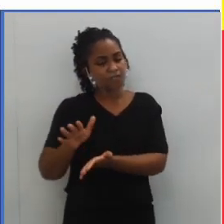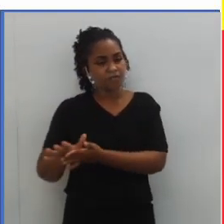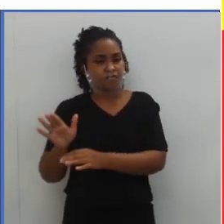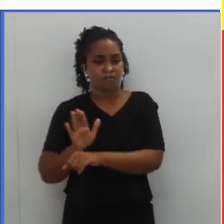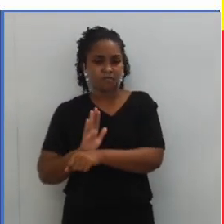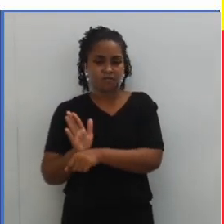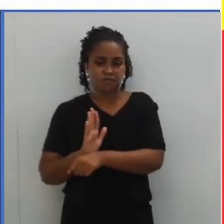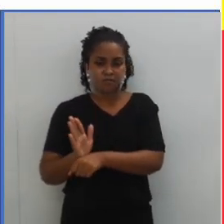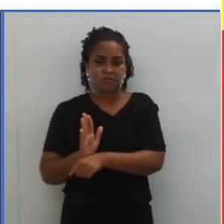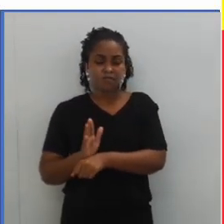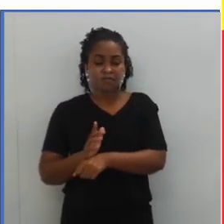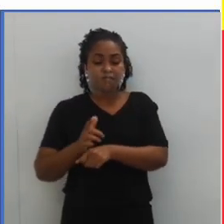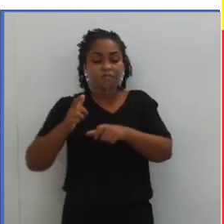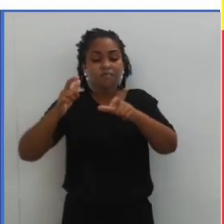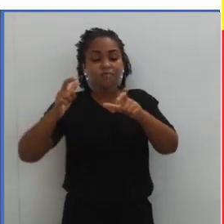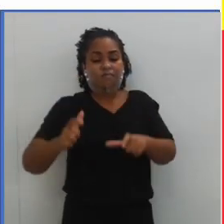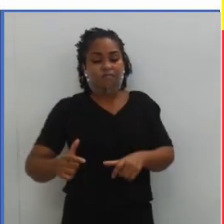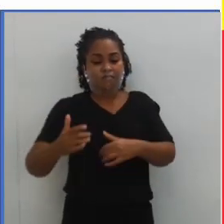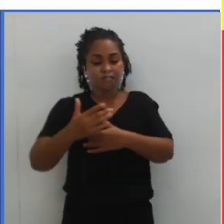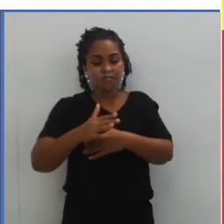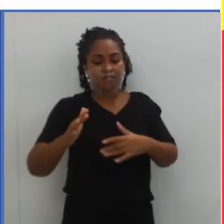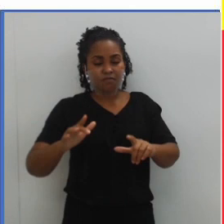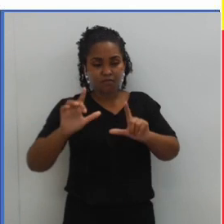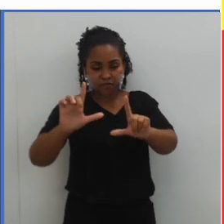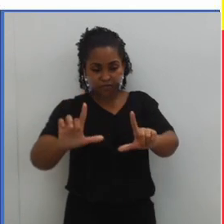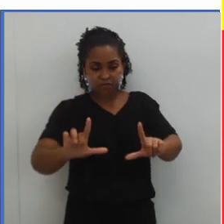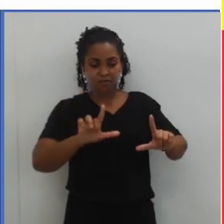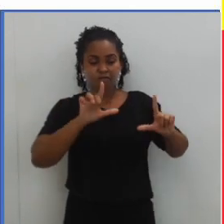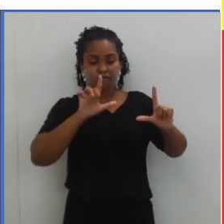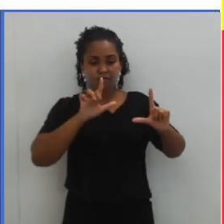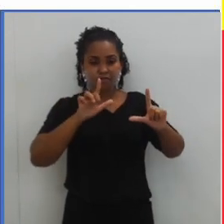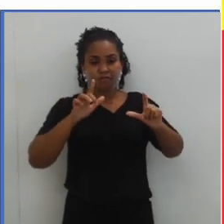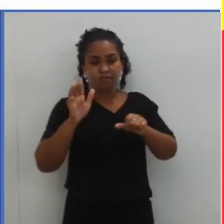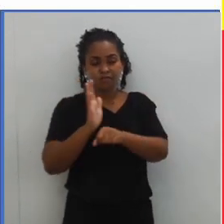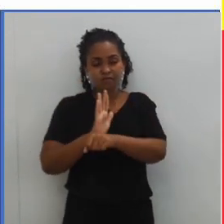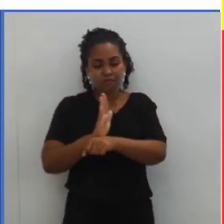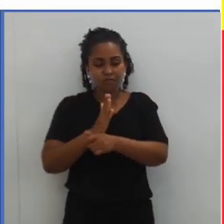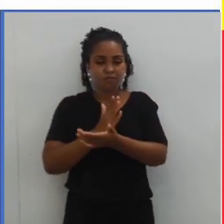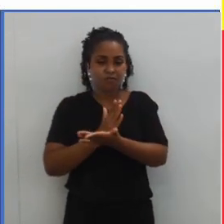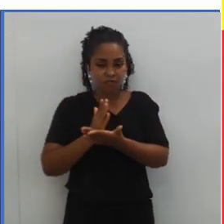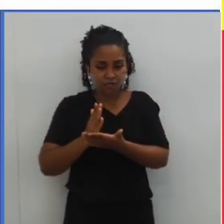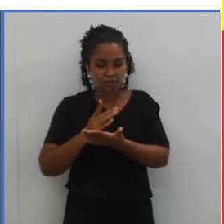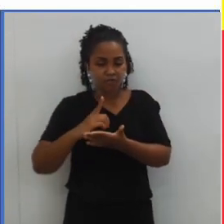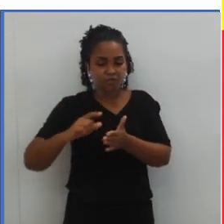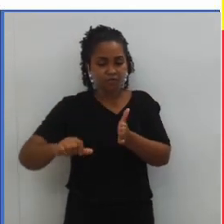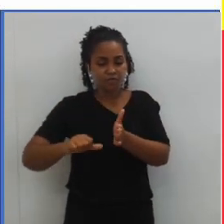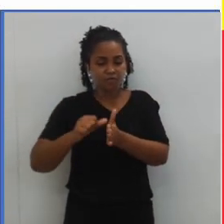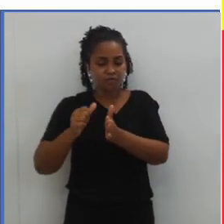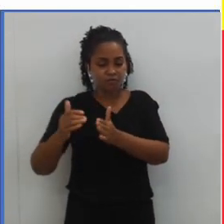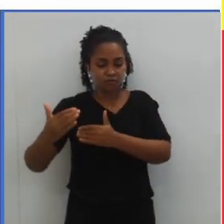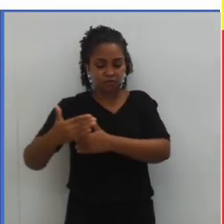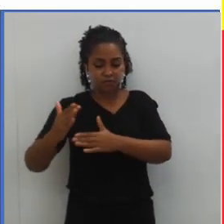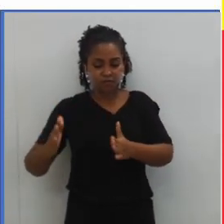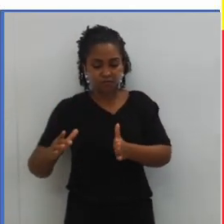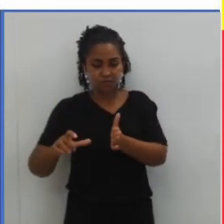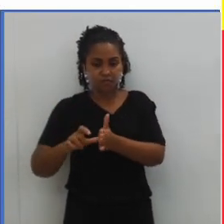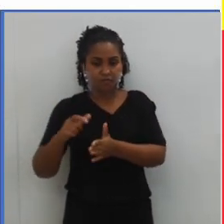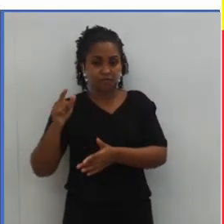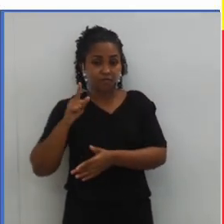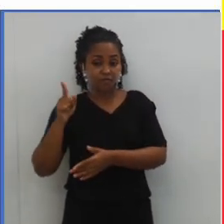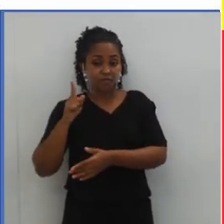e instalando salas de exibição dos filmes. Então, assim começou. A primeira sala de projeção de filme foi na cidade do Rio de